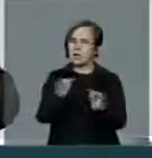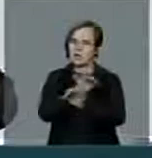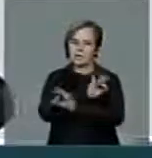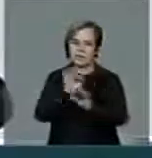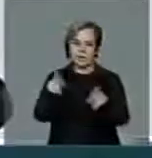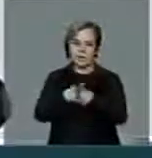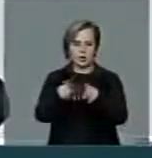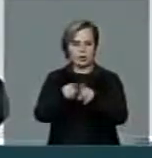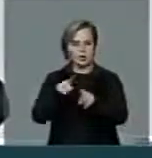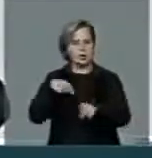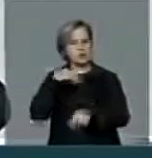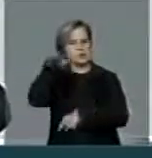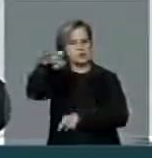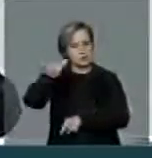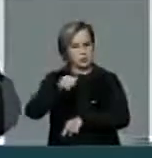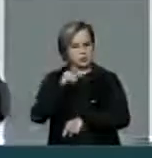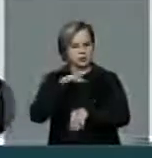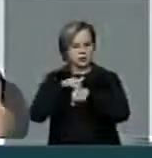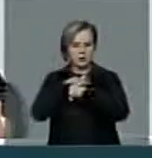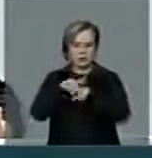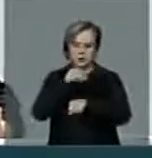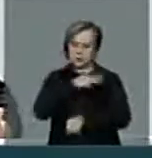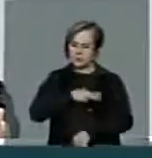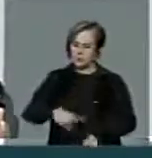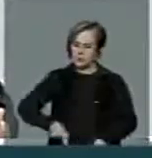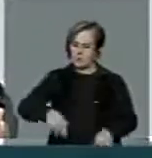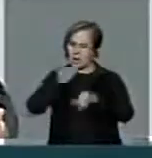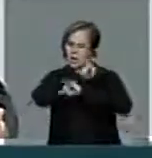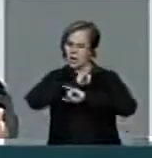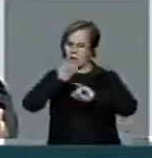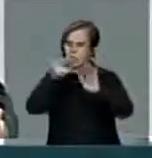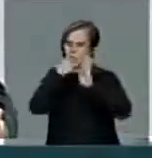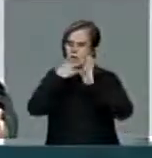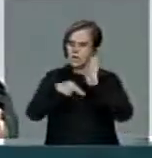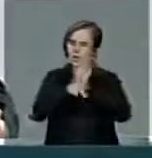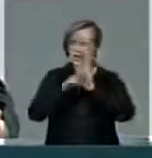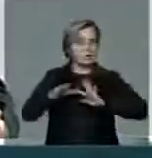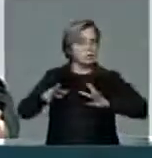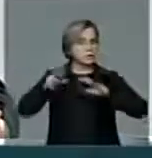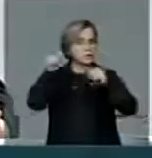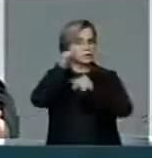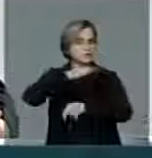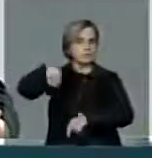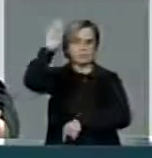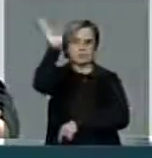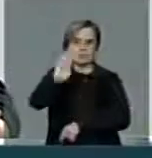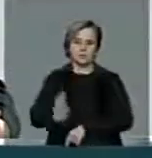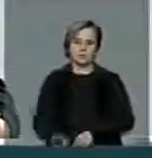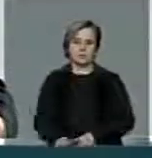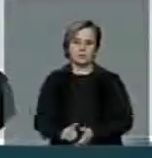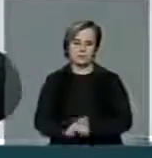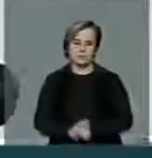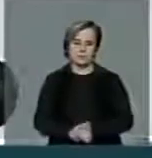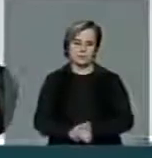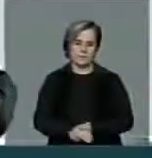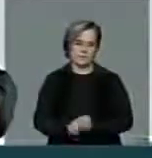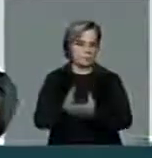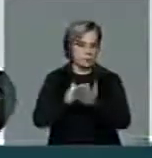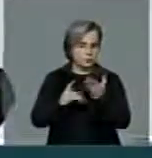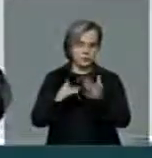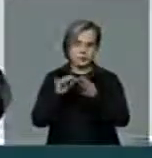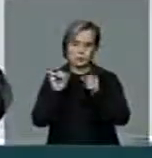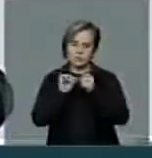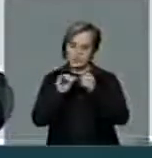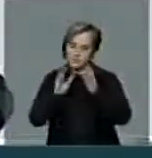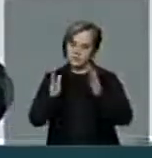também vamos chamar para o diálogo o Ministério Público para acordar as regras como operar com o Ministério Público. Tá? Tudo isso está sendo